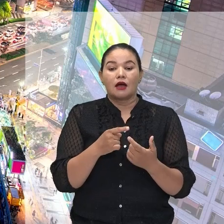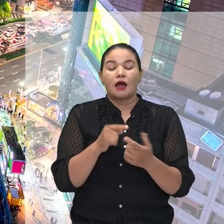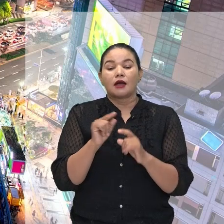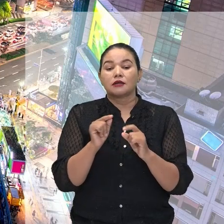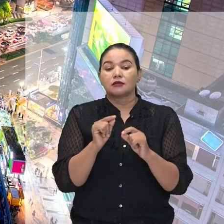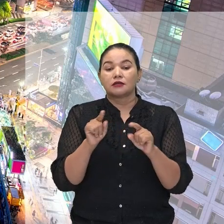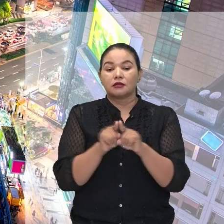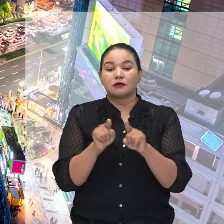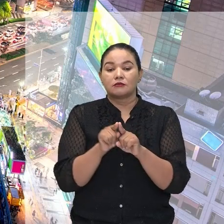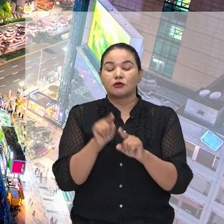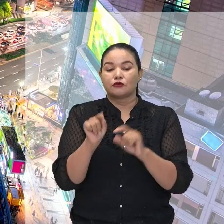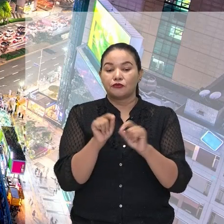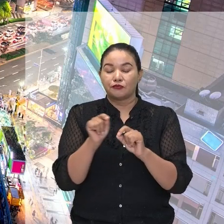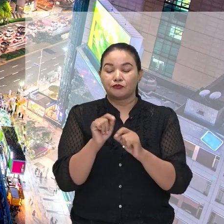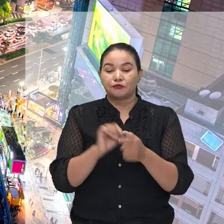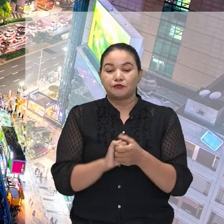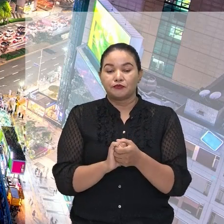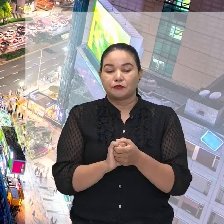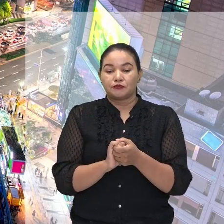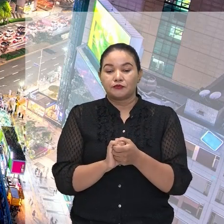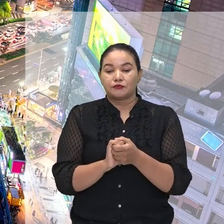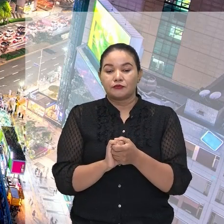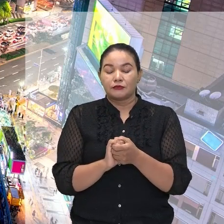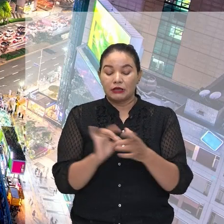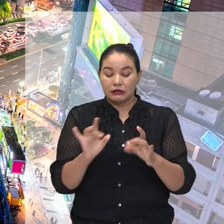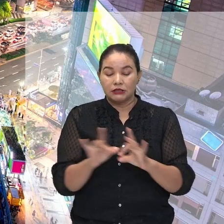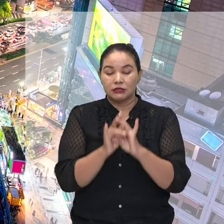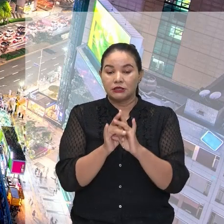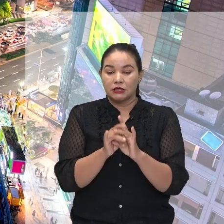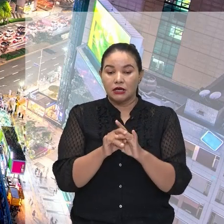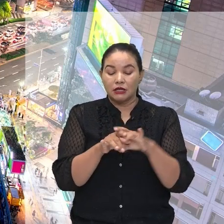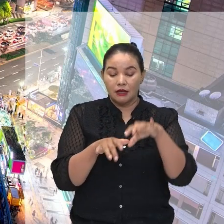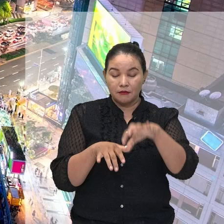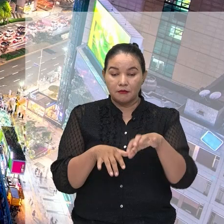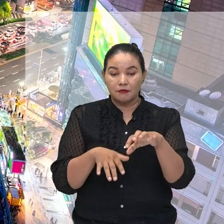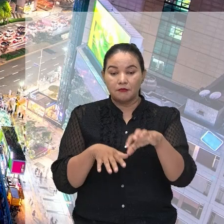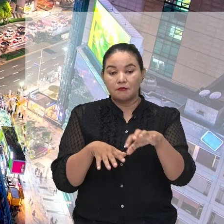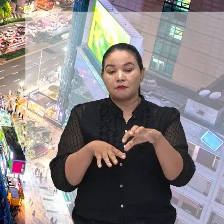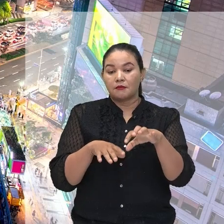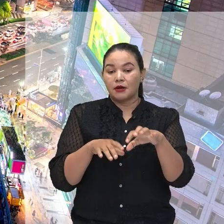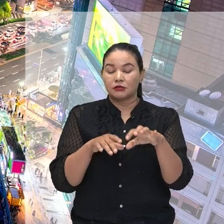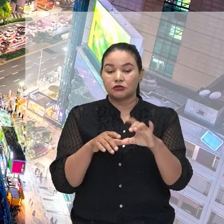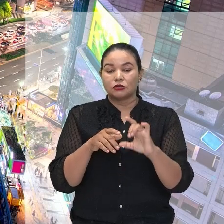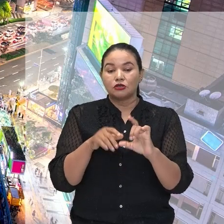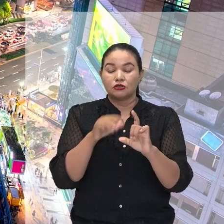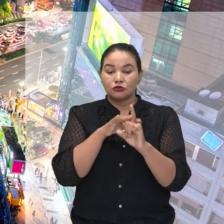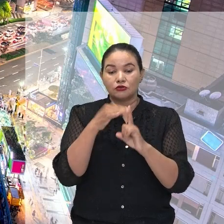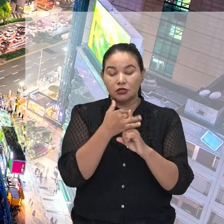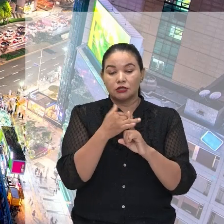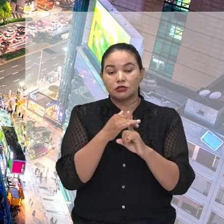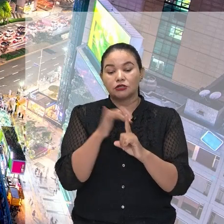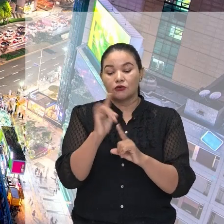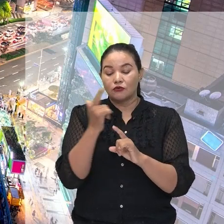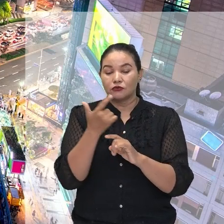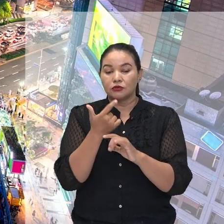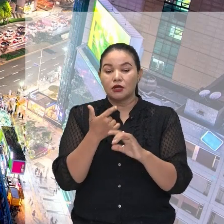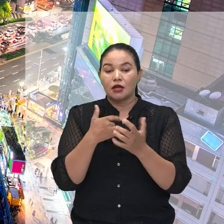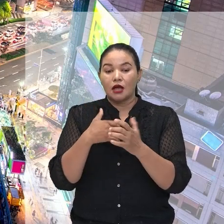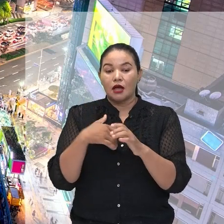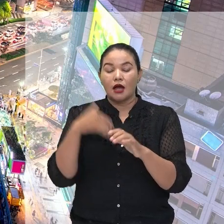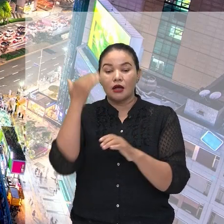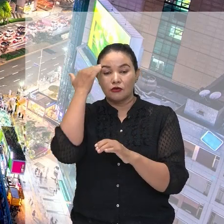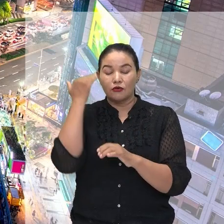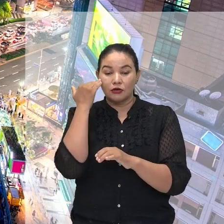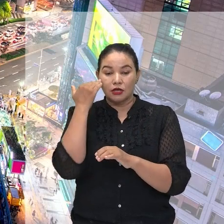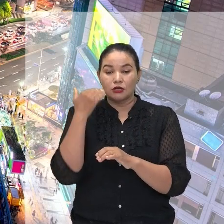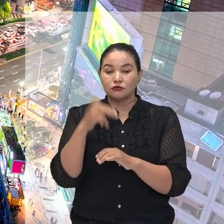porém, estava ligada à parte socialista, a Coreia do Norte, e outra, a Coreia que acabou tendo essa